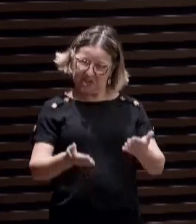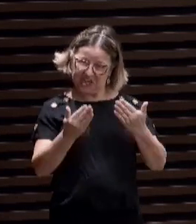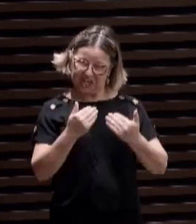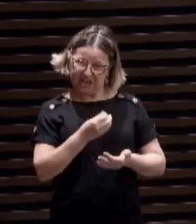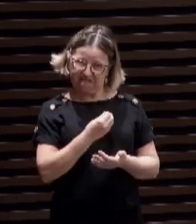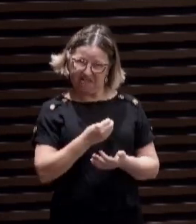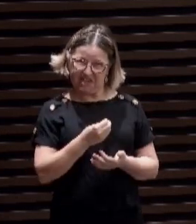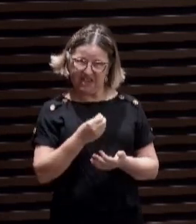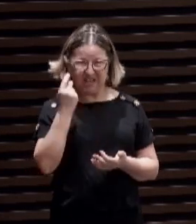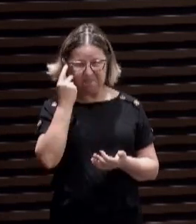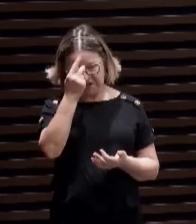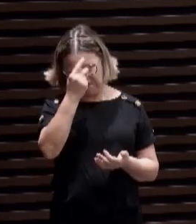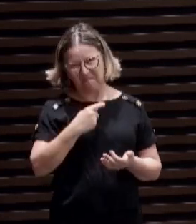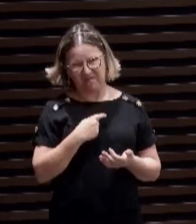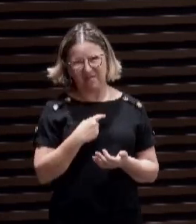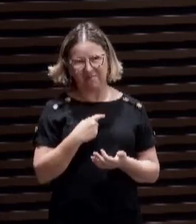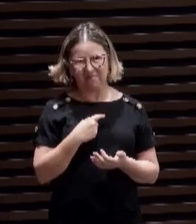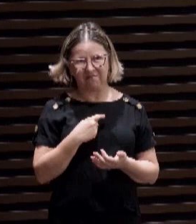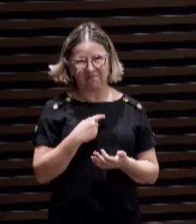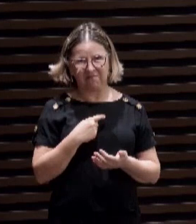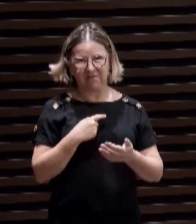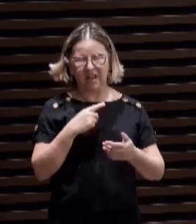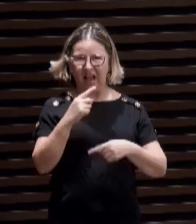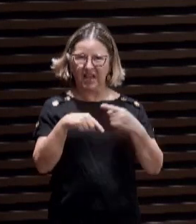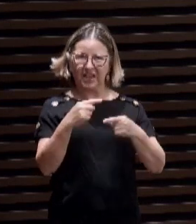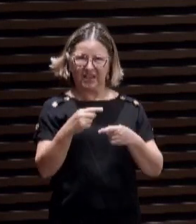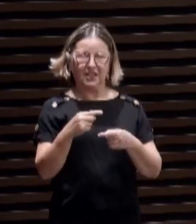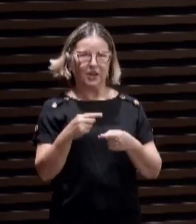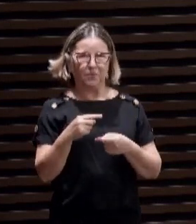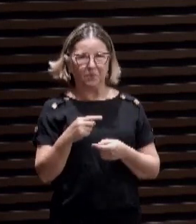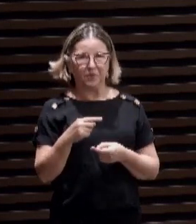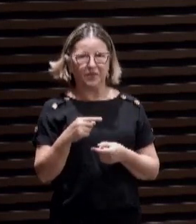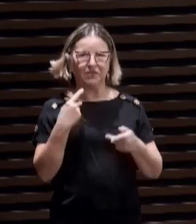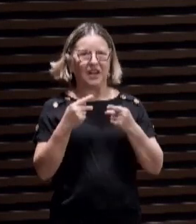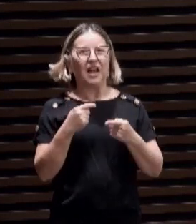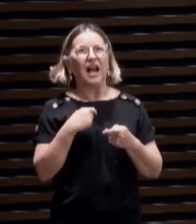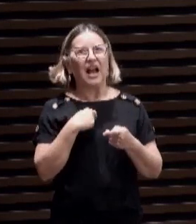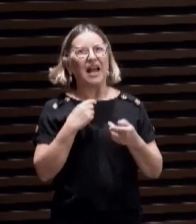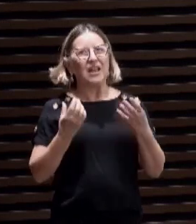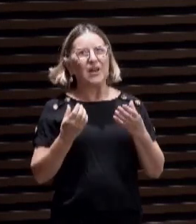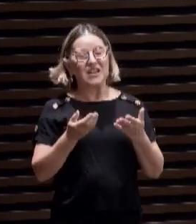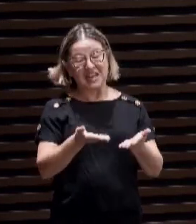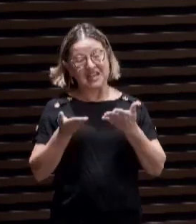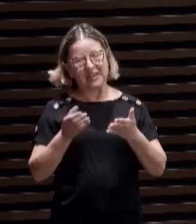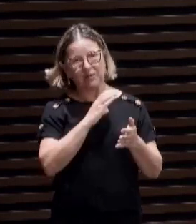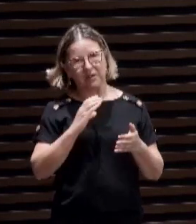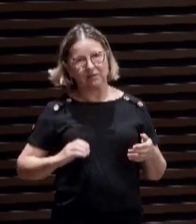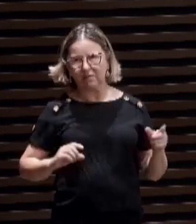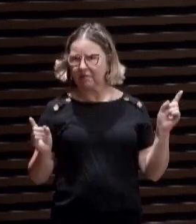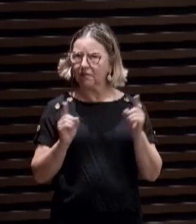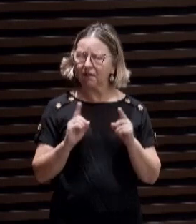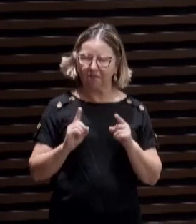se quer ou não receber a Cristo. Nós não cremos assim. Nós cremos pela palavra de Deus que